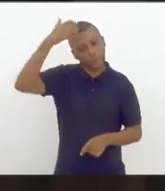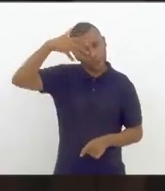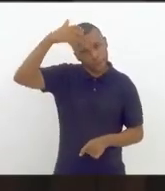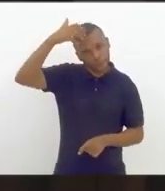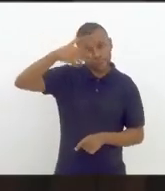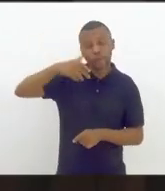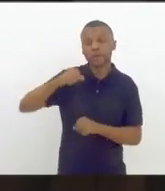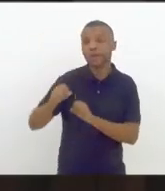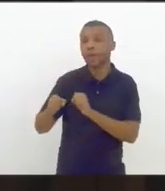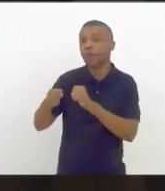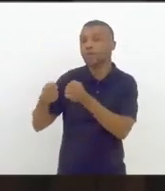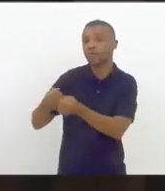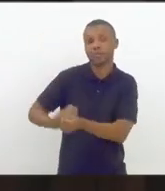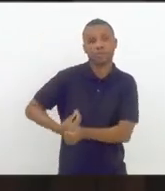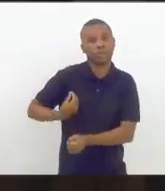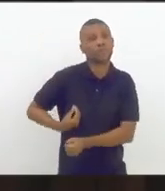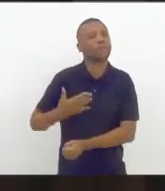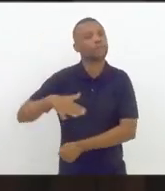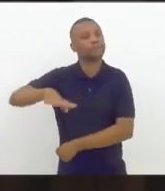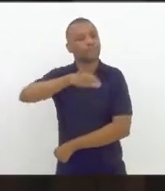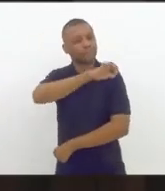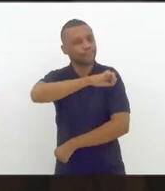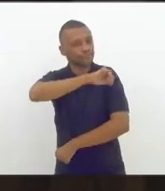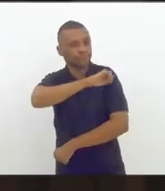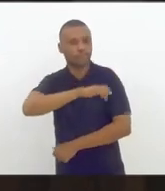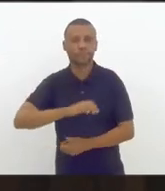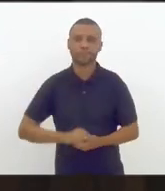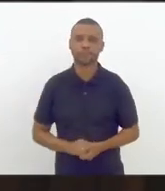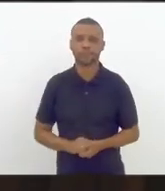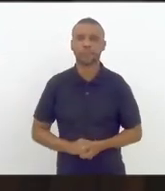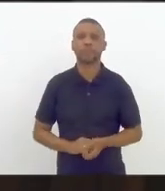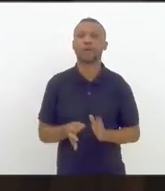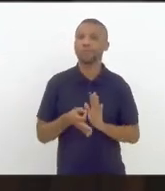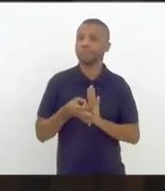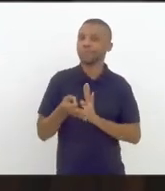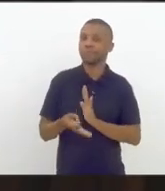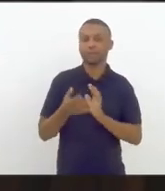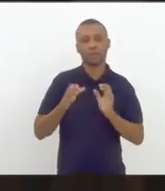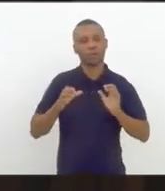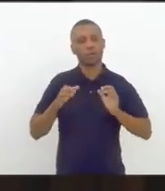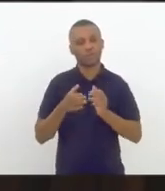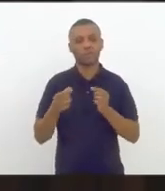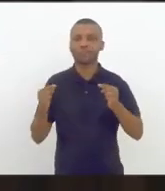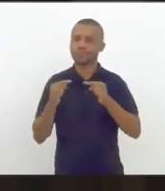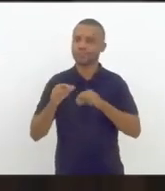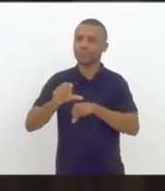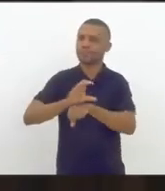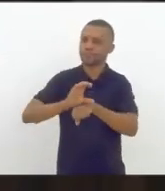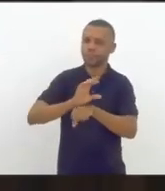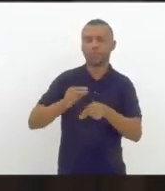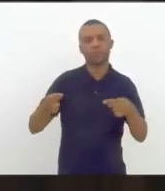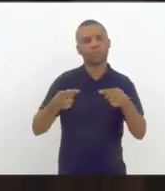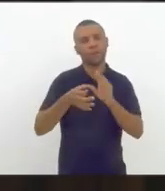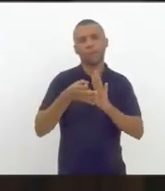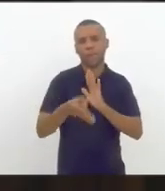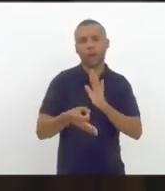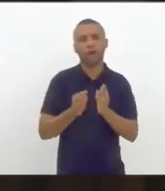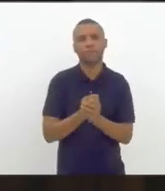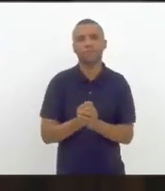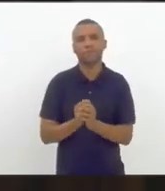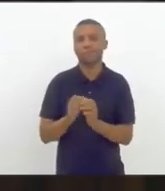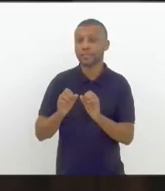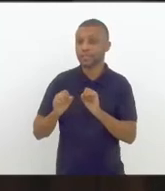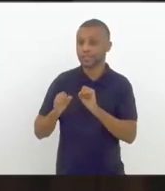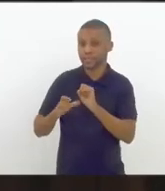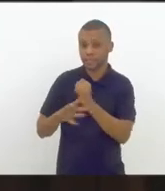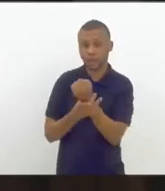Guardiões da Vida, no âmbito do Estado do Rio de Janeiro e das outras providências. Pareceres da Comissão de Constituição e Justiça pela constitucionalidade com emenda. Defesa do Direito da Mulher, favorável. De Segurança